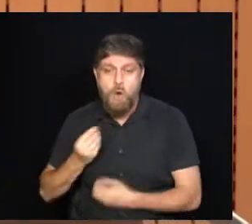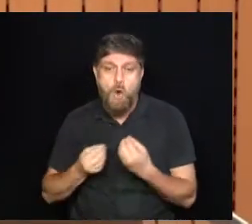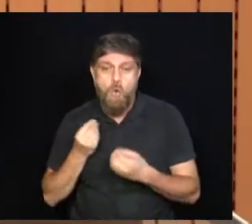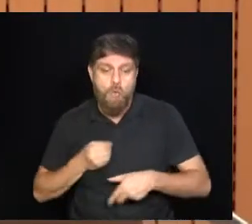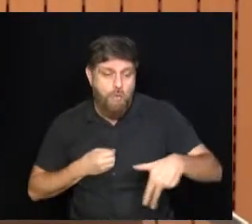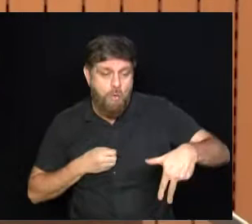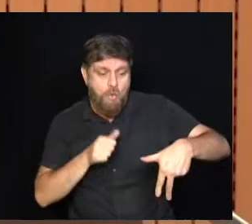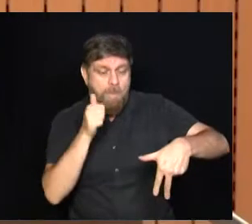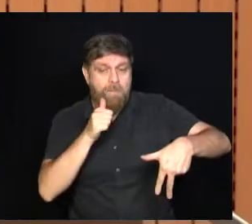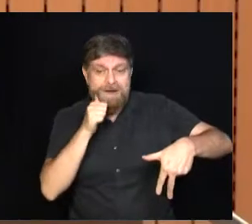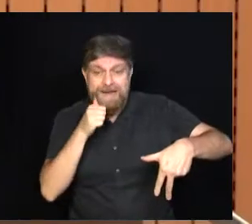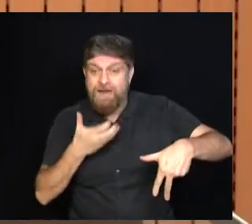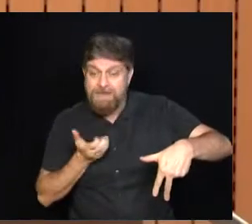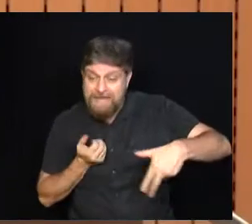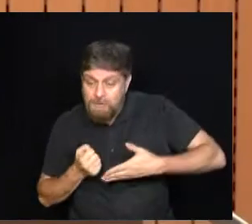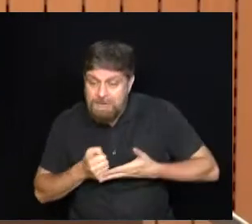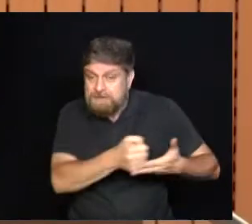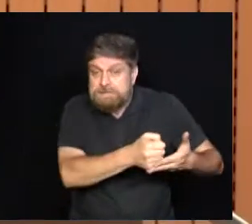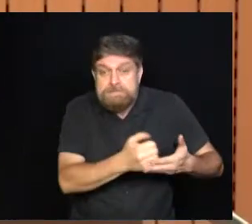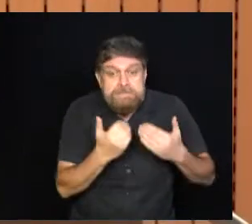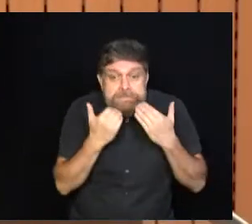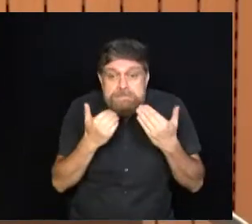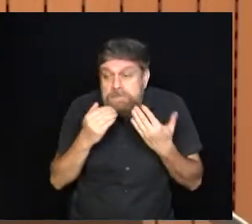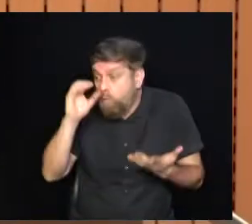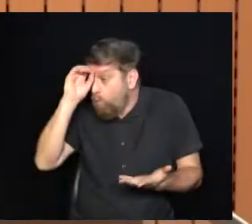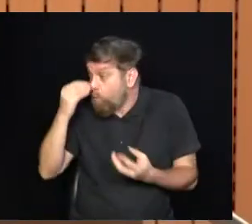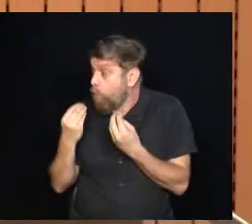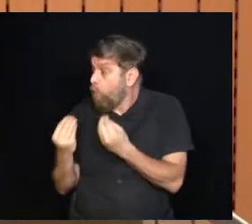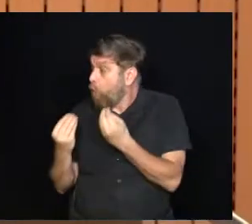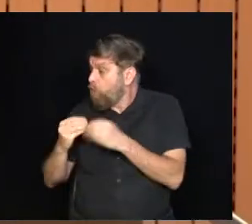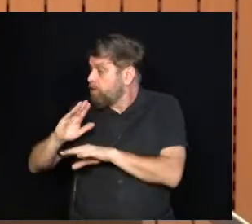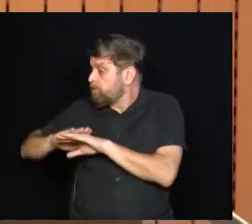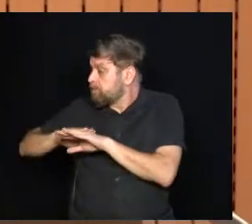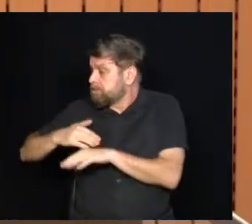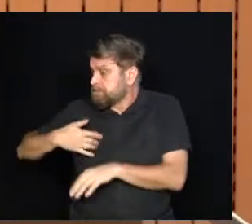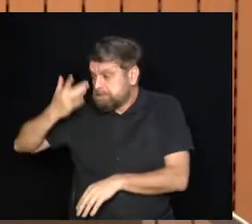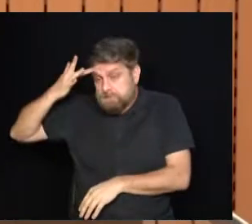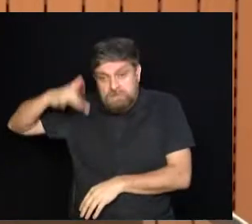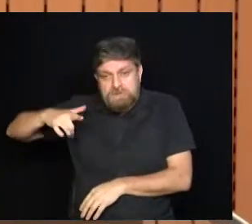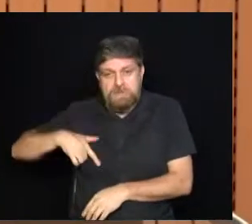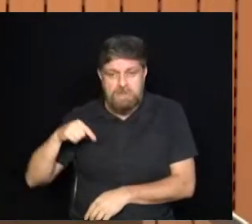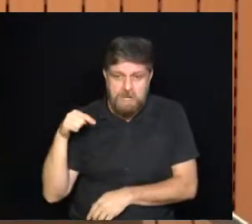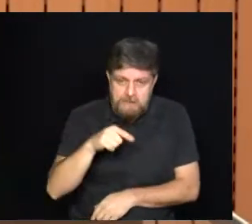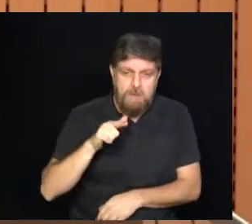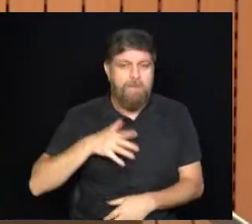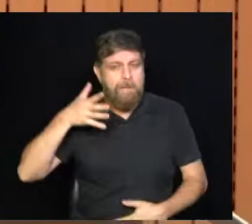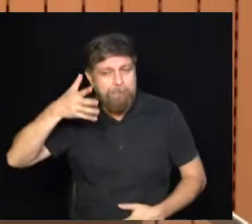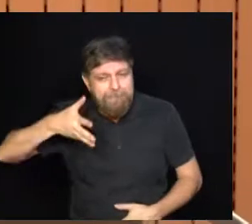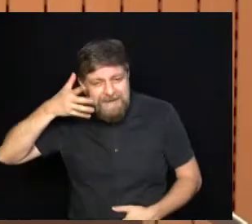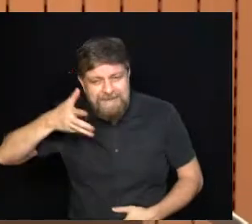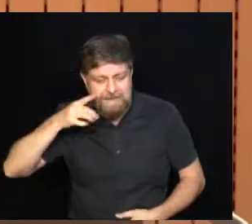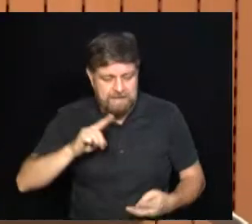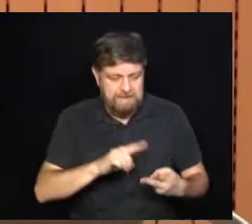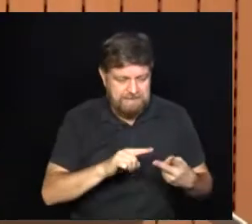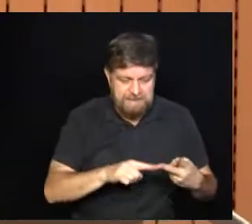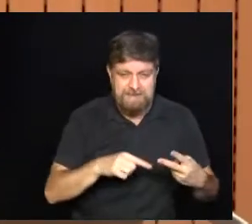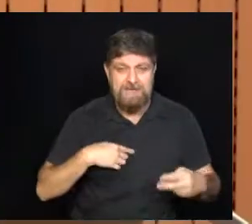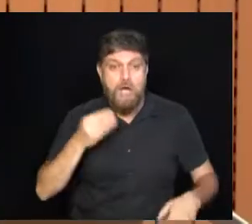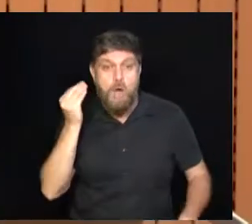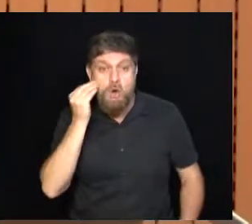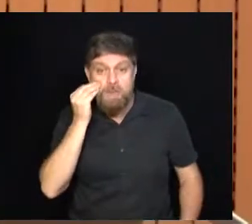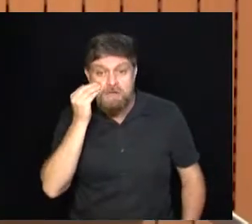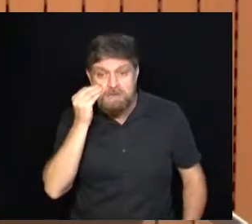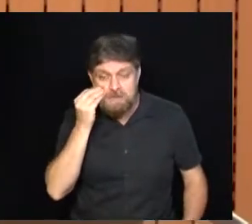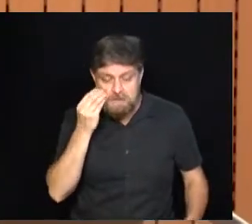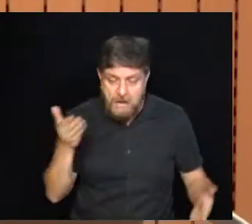mulher. Quero ajudar e não sei nem como eu faço para ajudar. E aí esses equipamentos, essas palestras, essa oportunidade, como